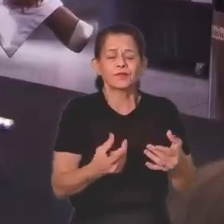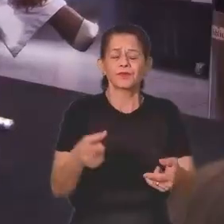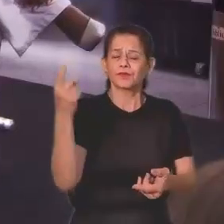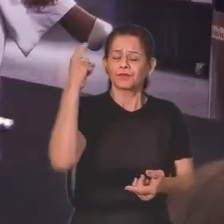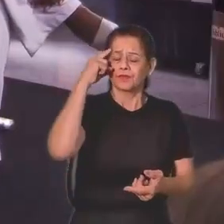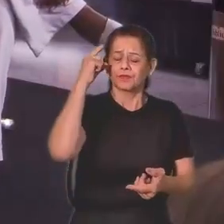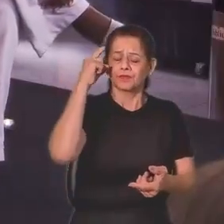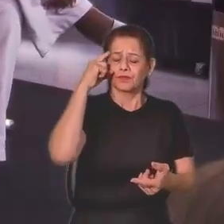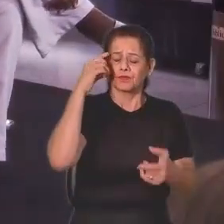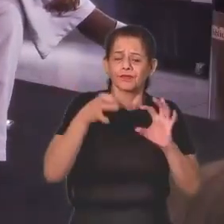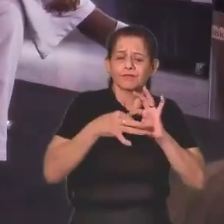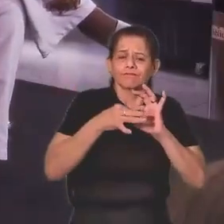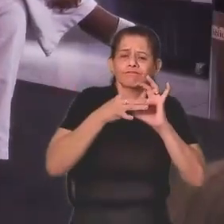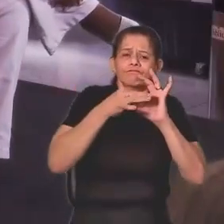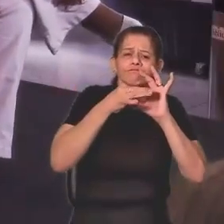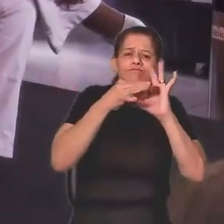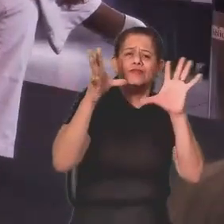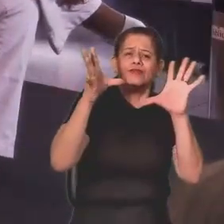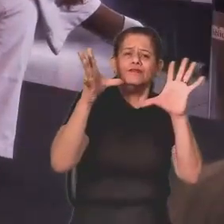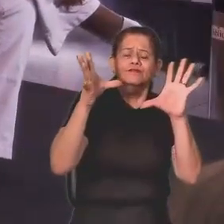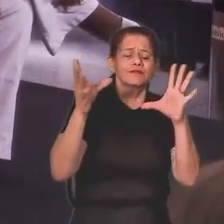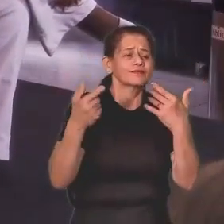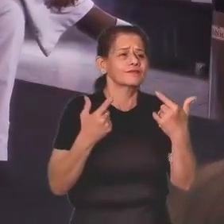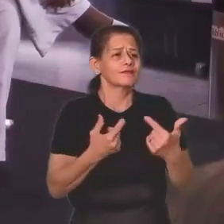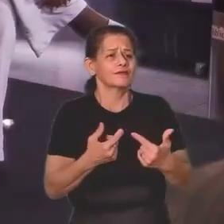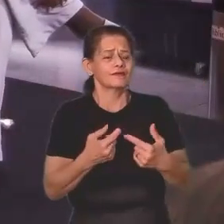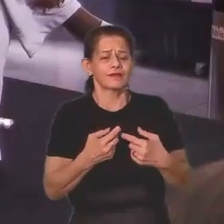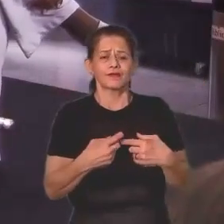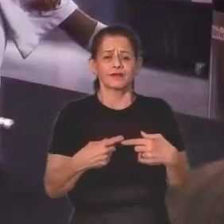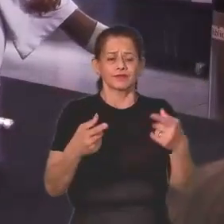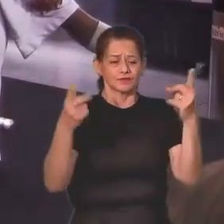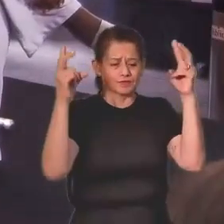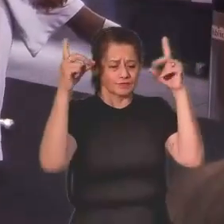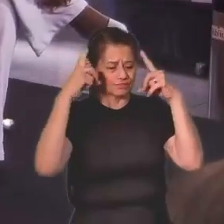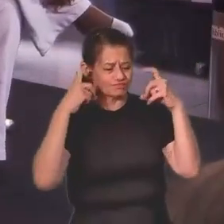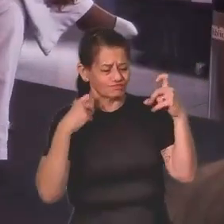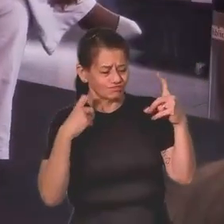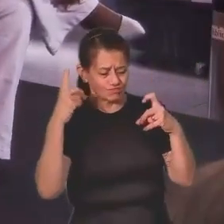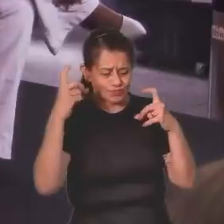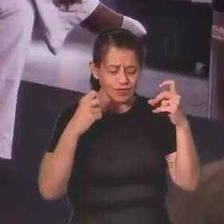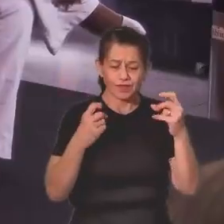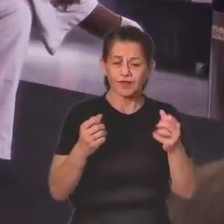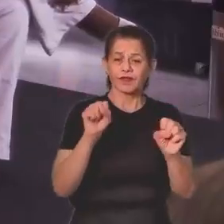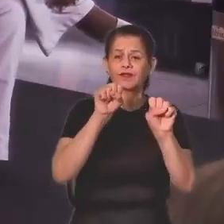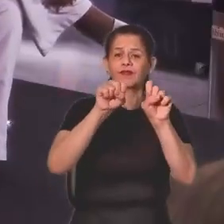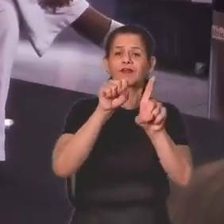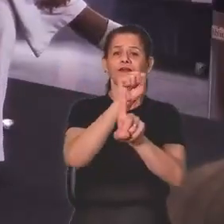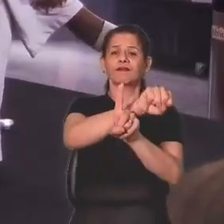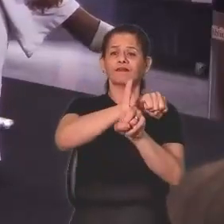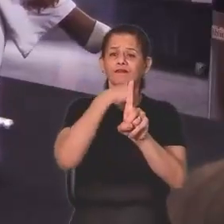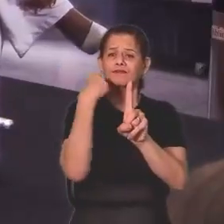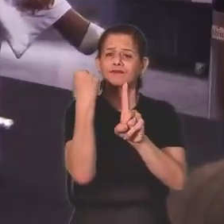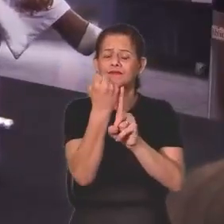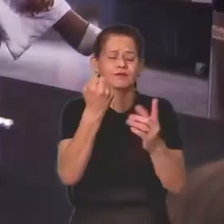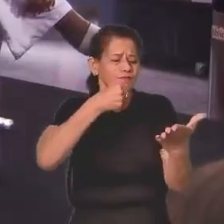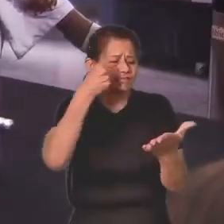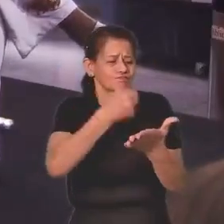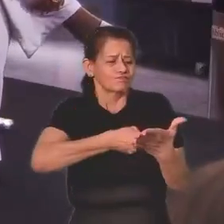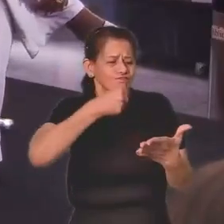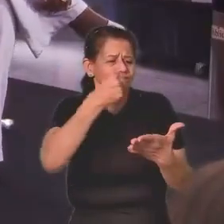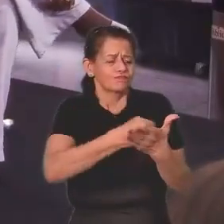ter a liberdade de expressar. Essa sociedade já nos cobra tanto,